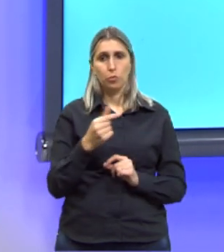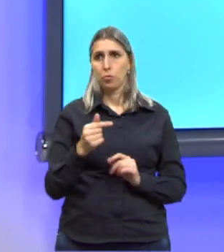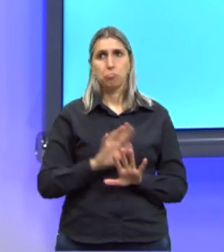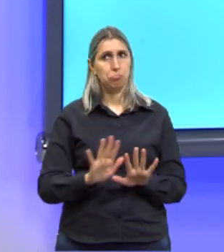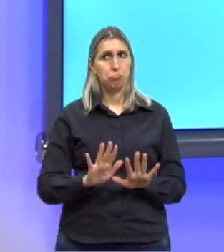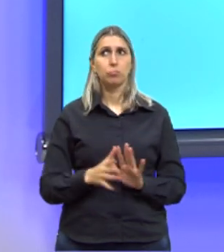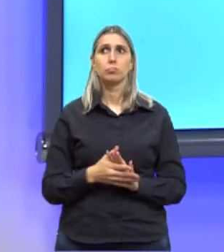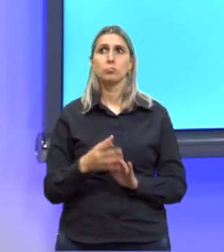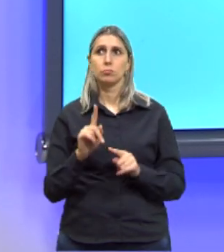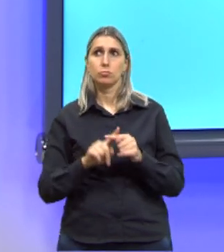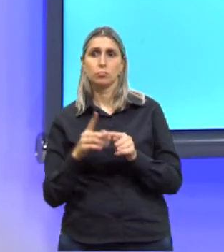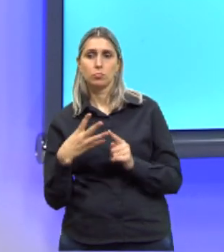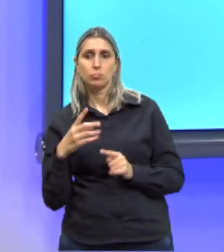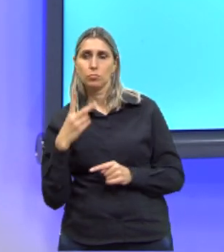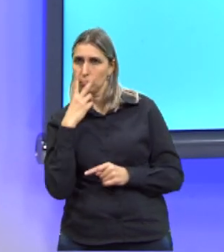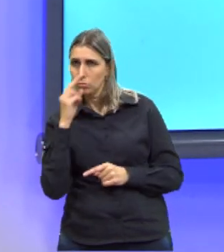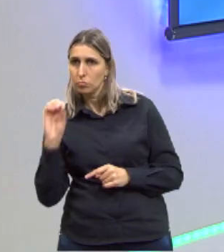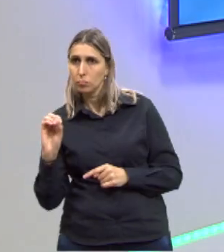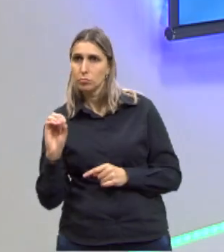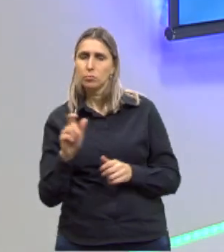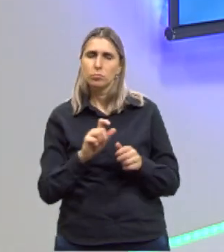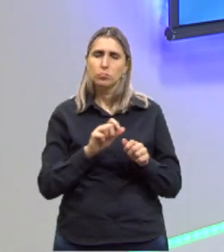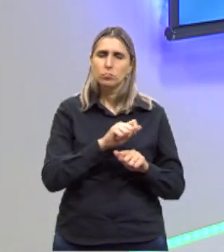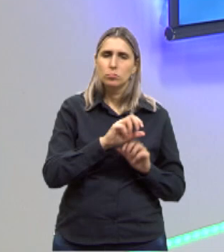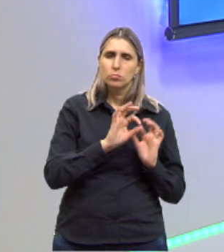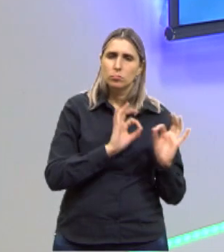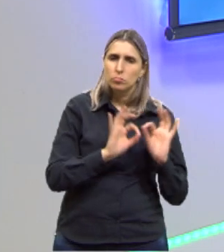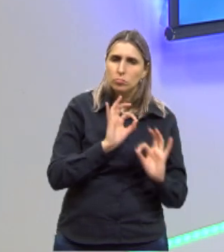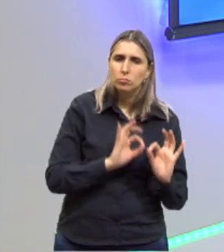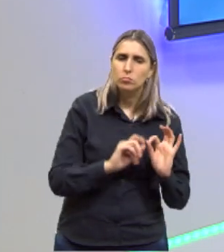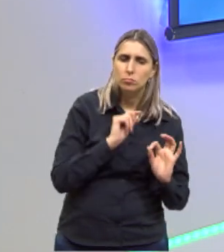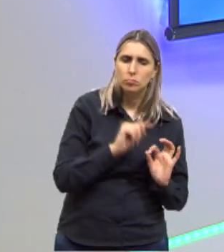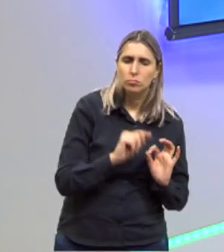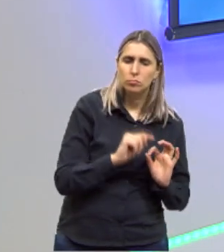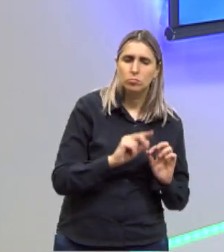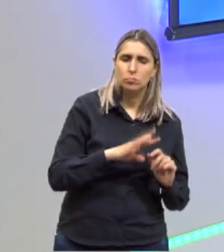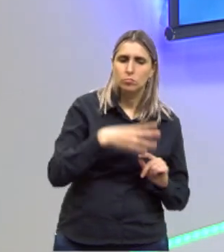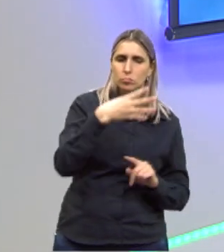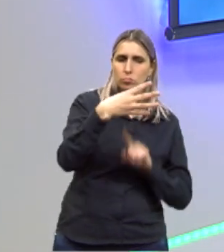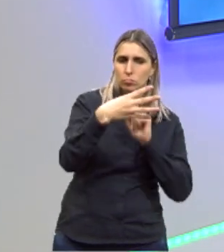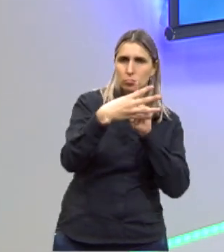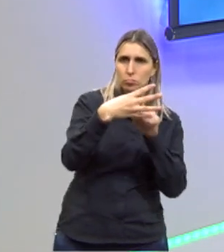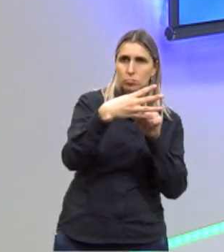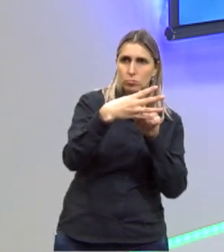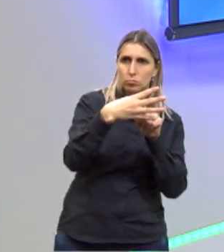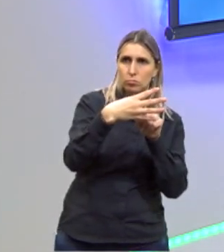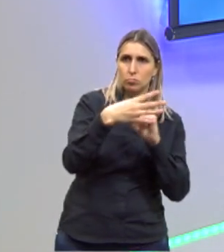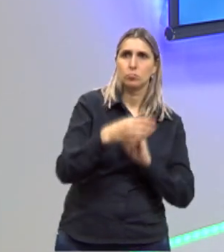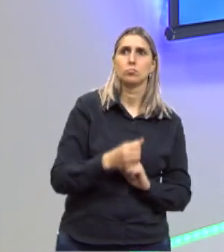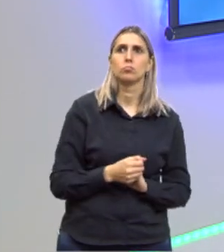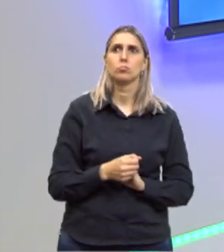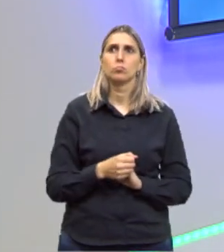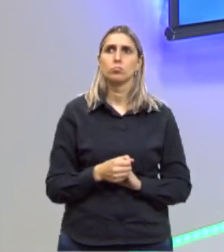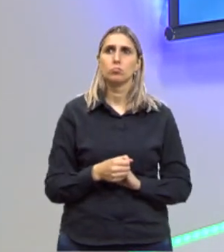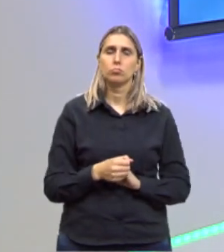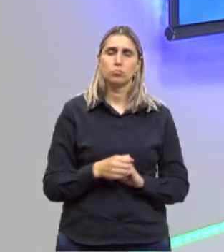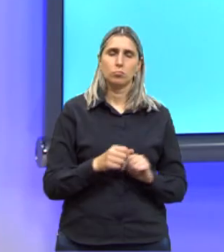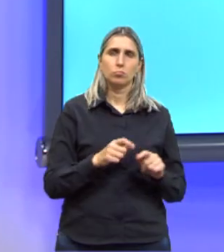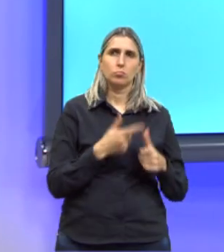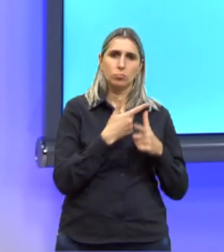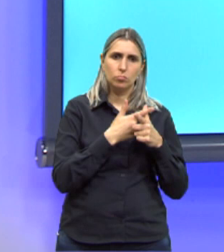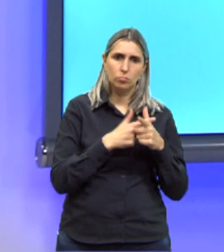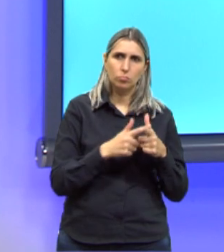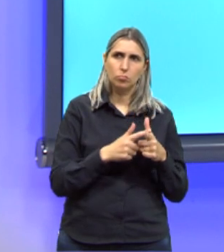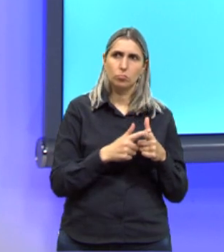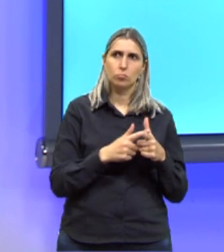zero. Então, eu mexi lá no expoente que estava 4 e eu decompus